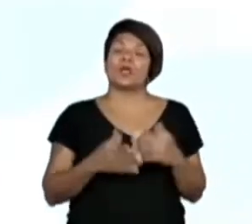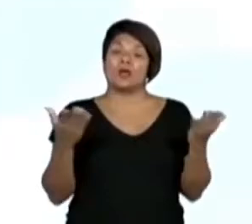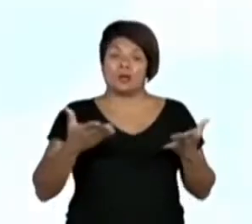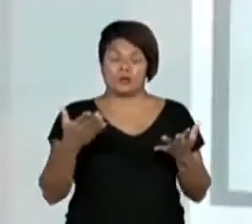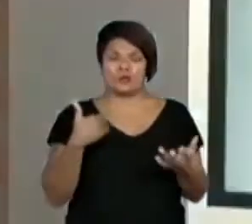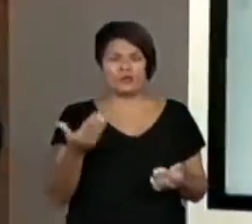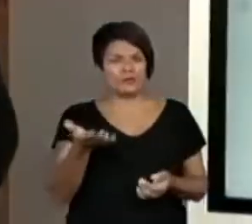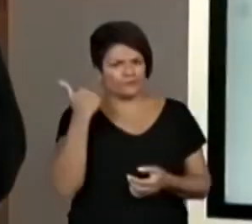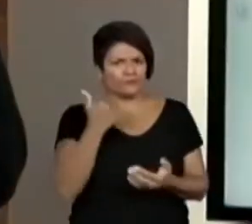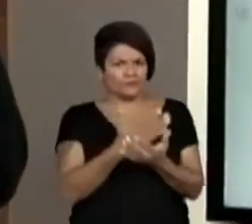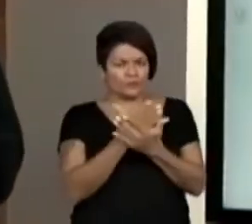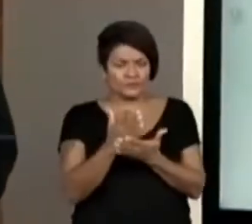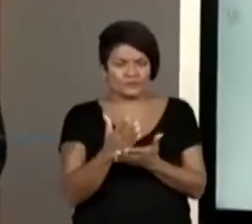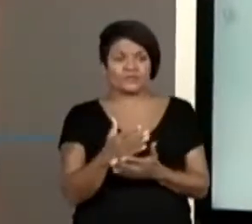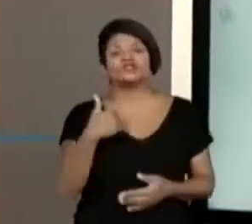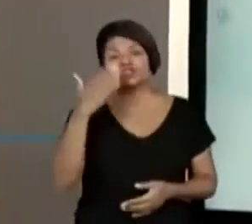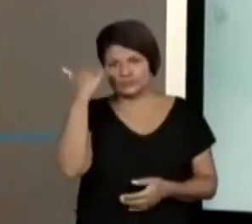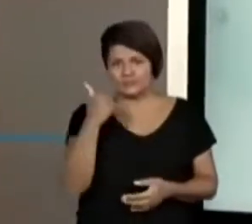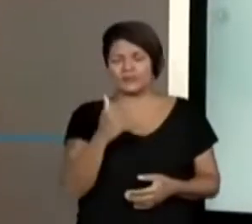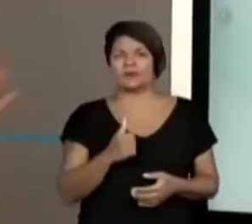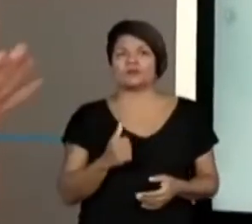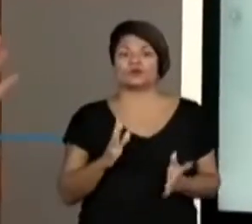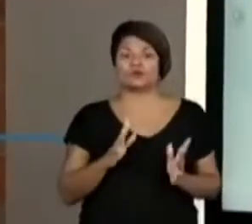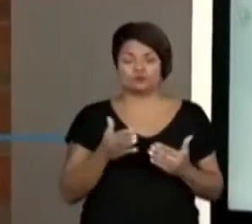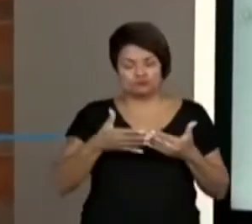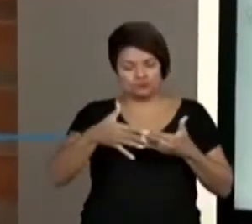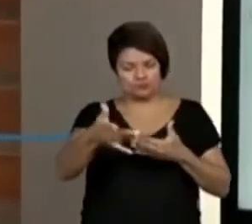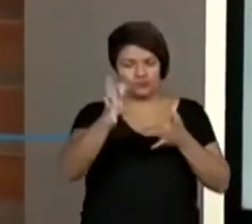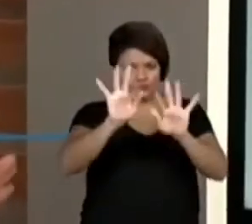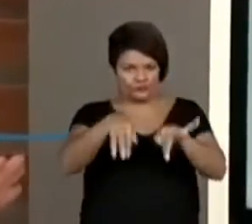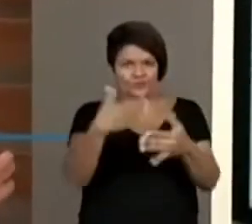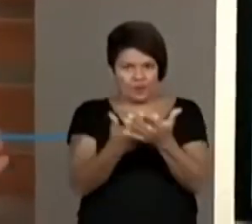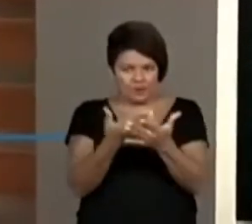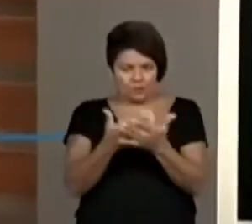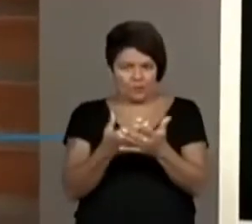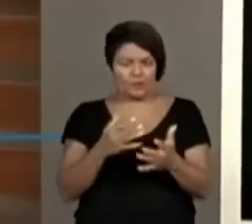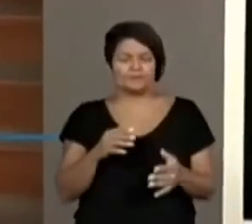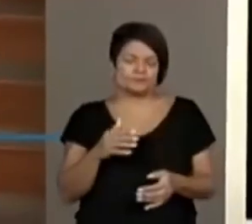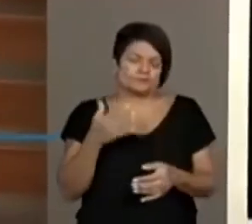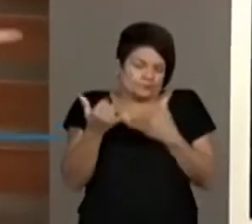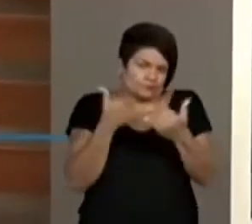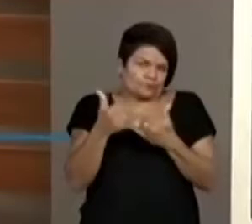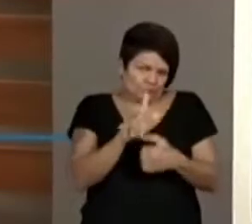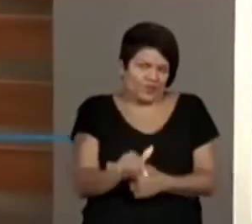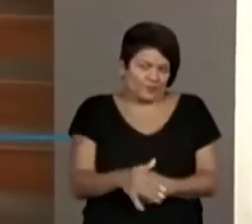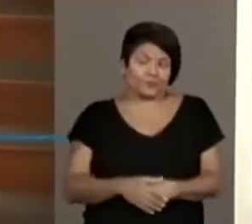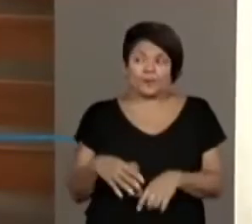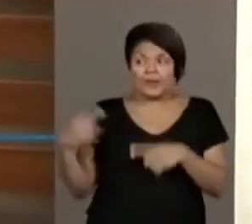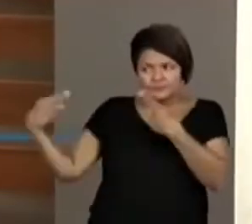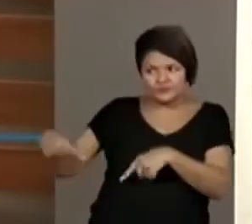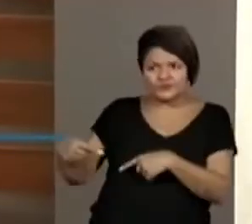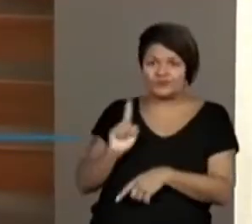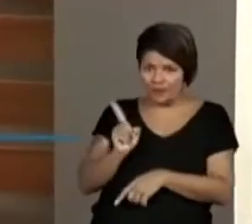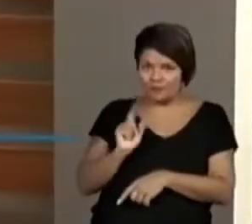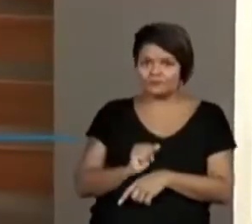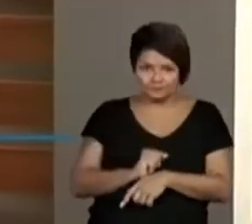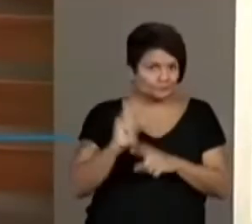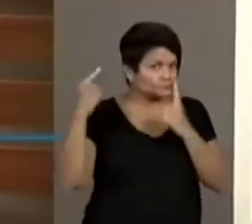começar. A gente sabe que no final da aula a gente vai brincar. Eu vou desafiar a professora Joyce aqui. Pensa que ela vai sair da minha aula sem